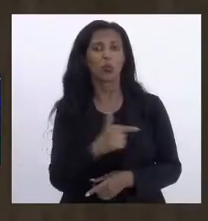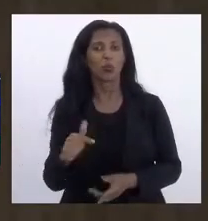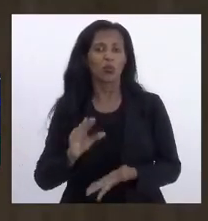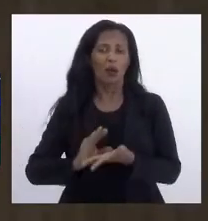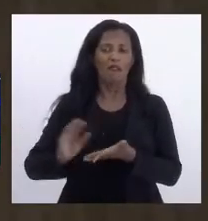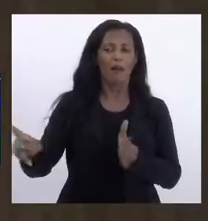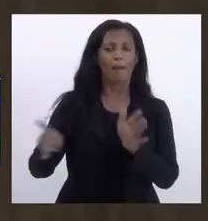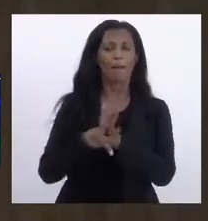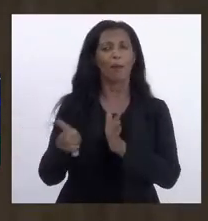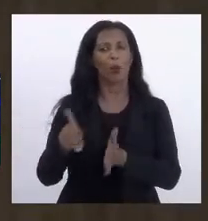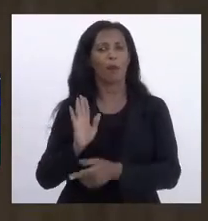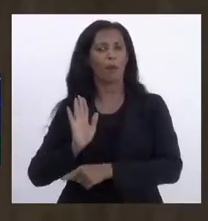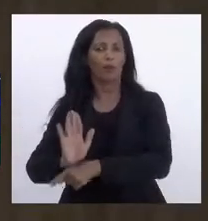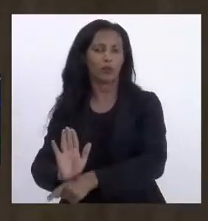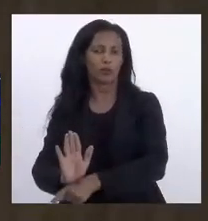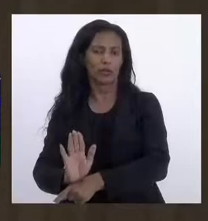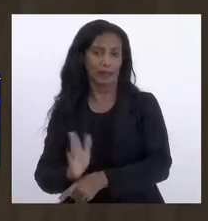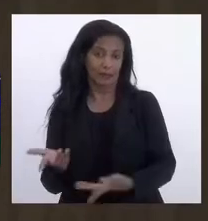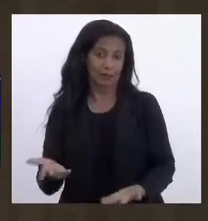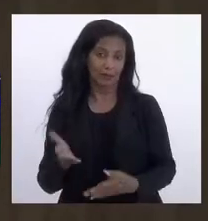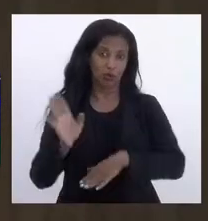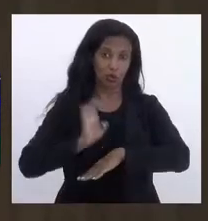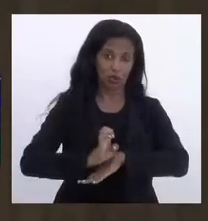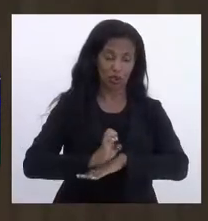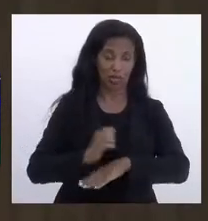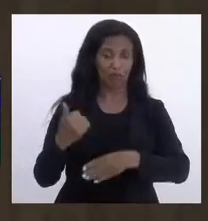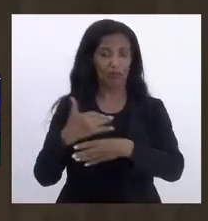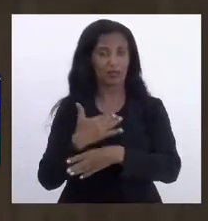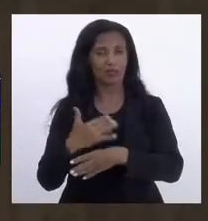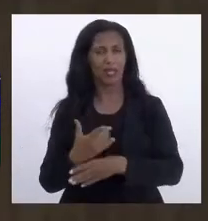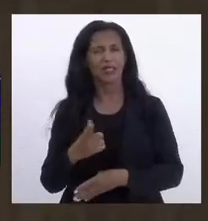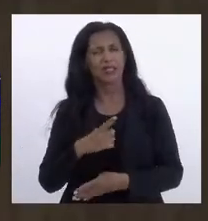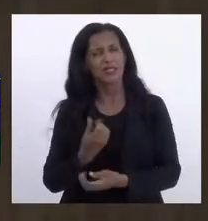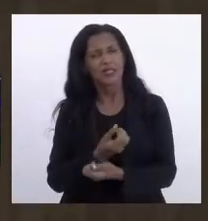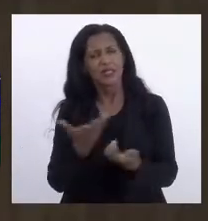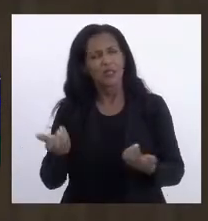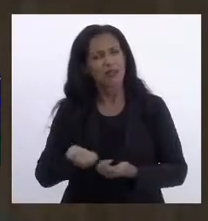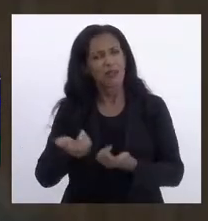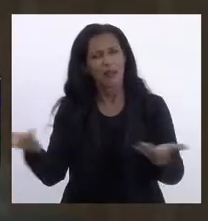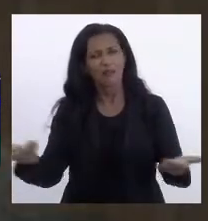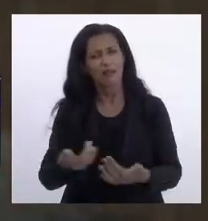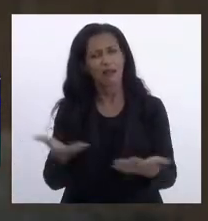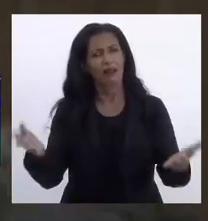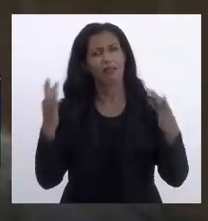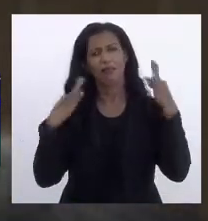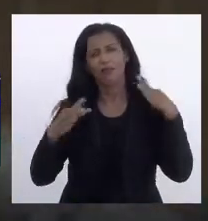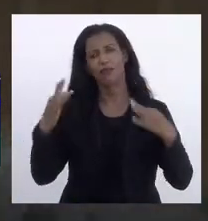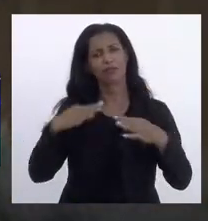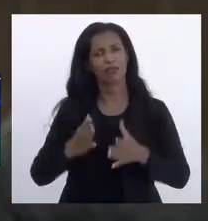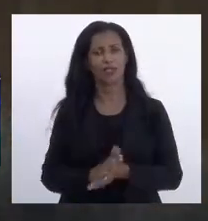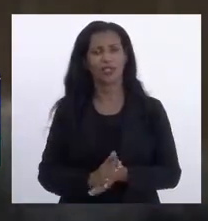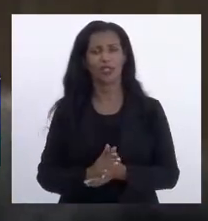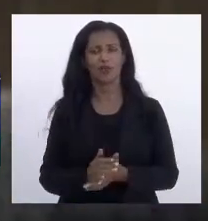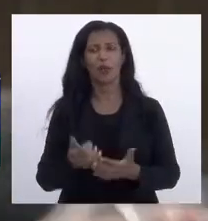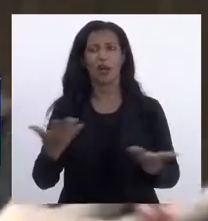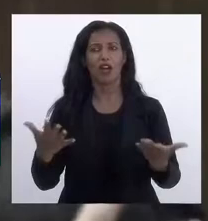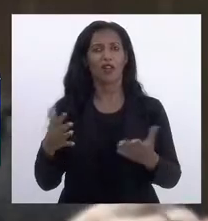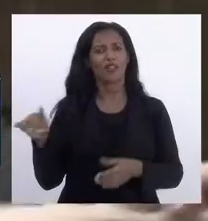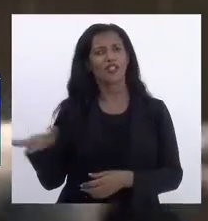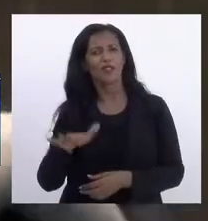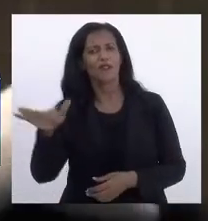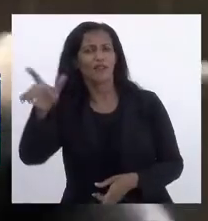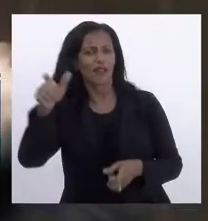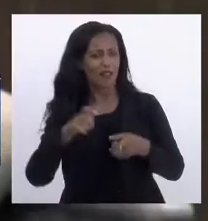verba própria. E o nosso estado, a nossa cidade tem tanto a oferecer, tem tanto turismo, tem... as nossas favelas, as